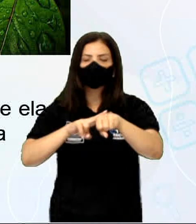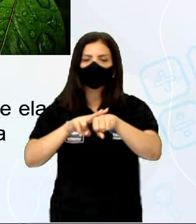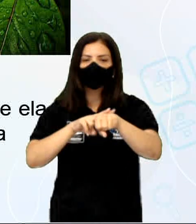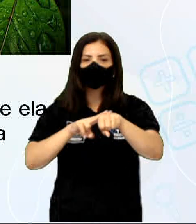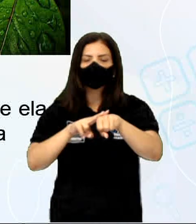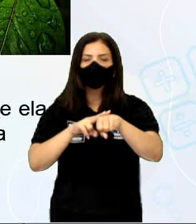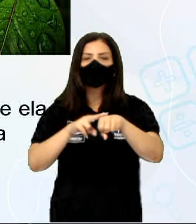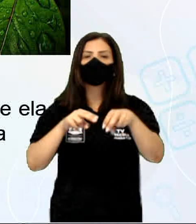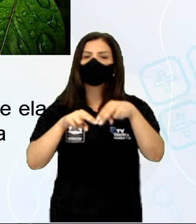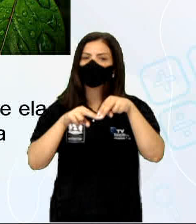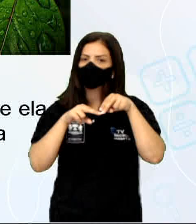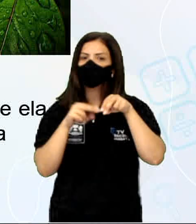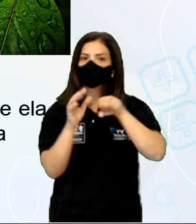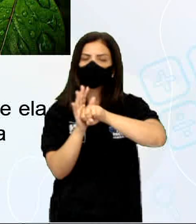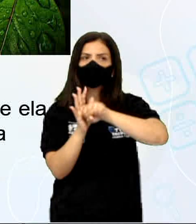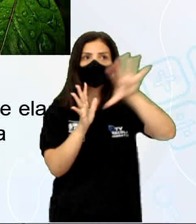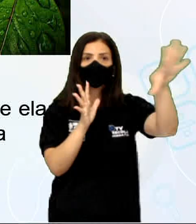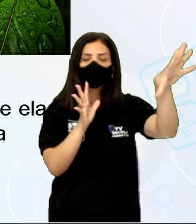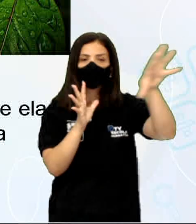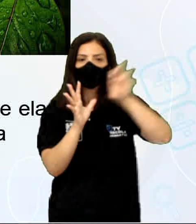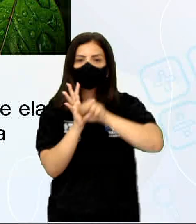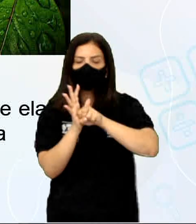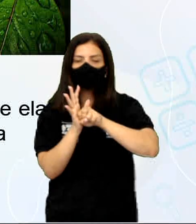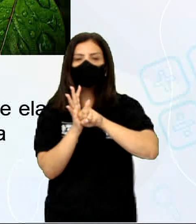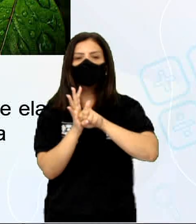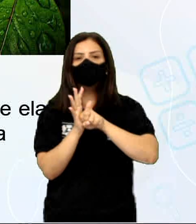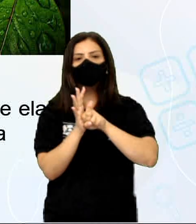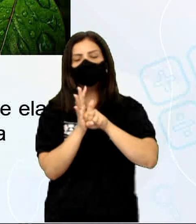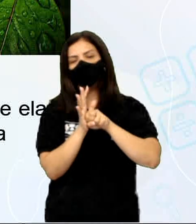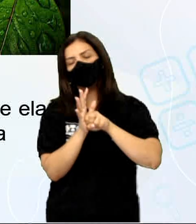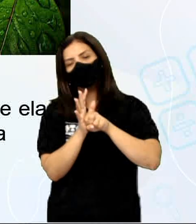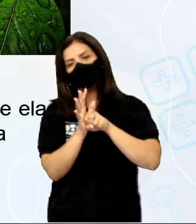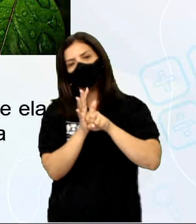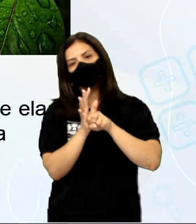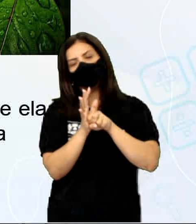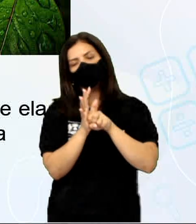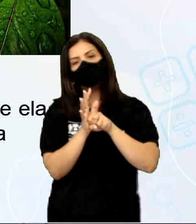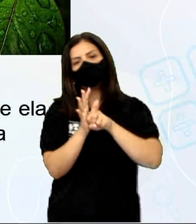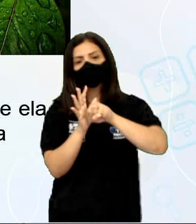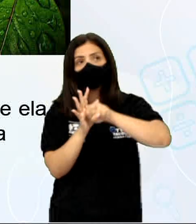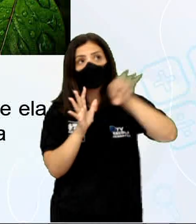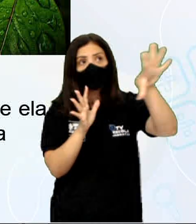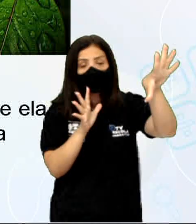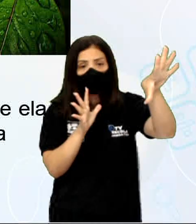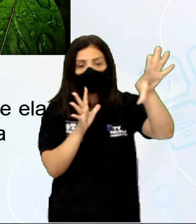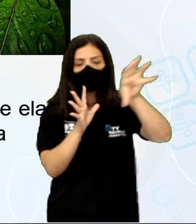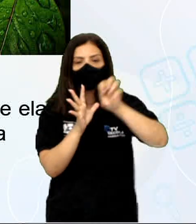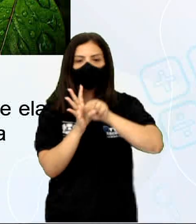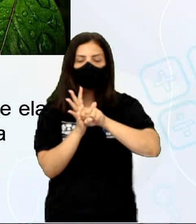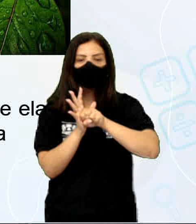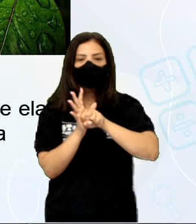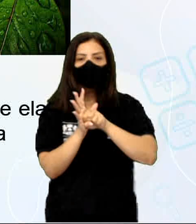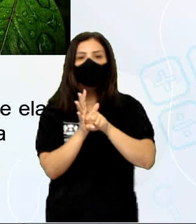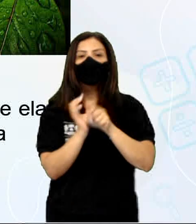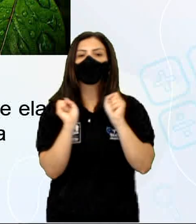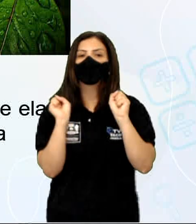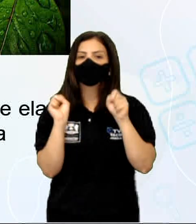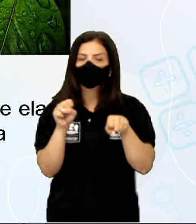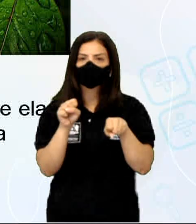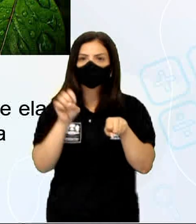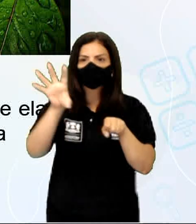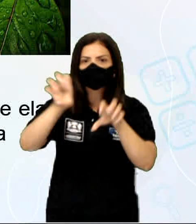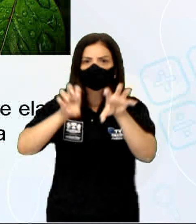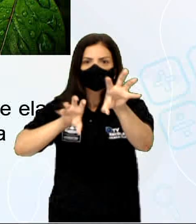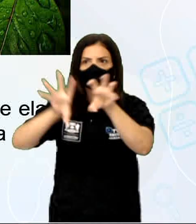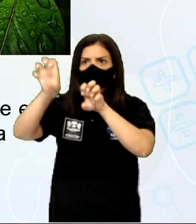é por causa da clorofila, certo? Então, o clorofila, ele tem a capacidade, ele capta